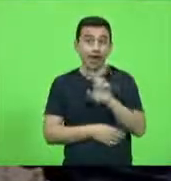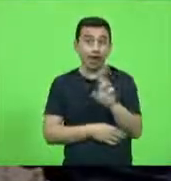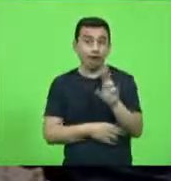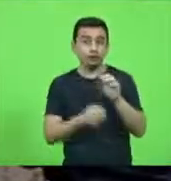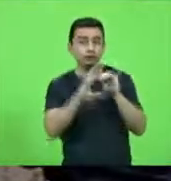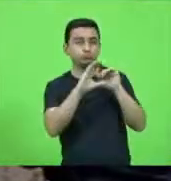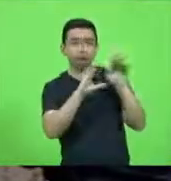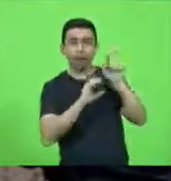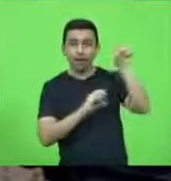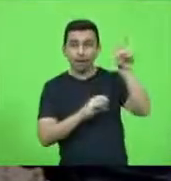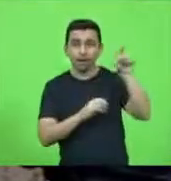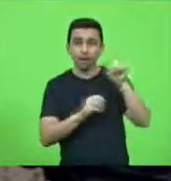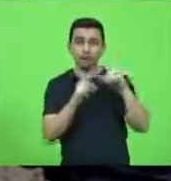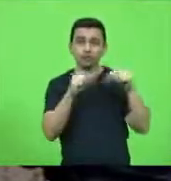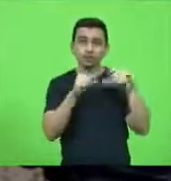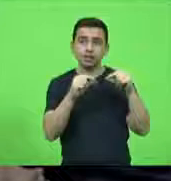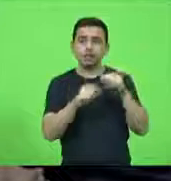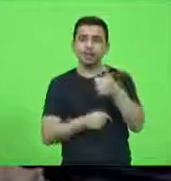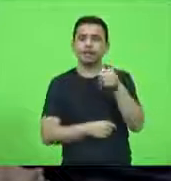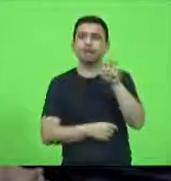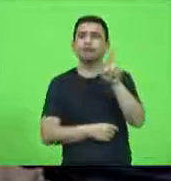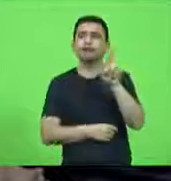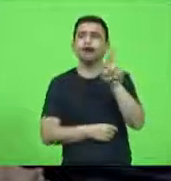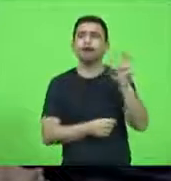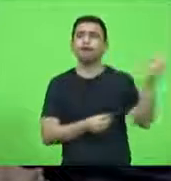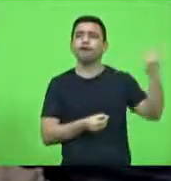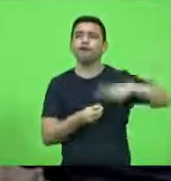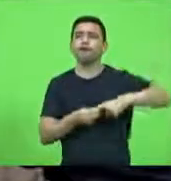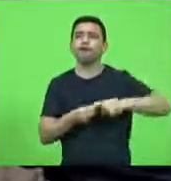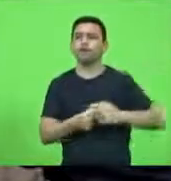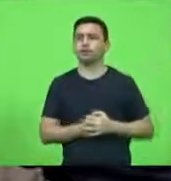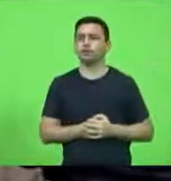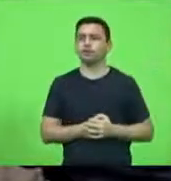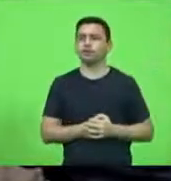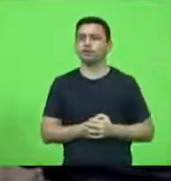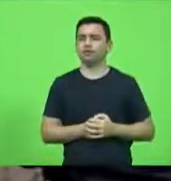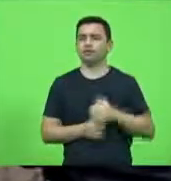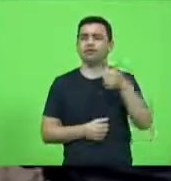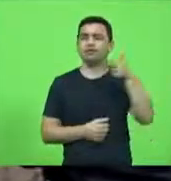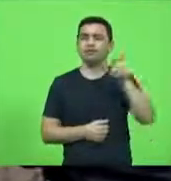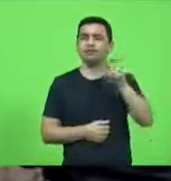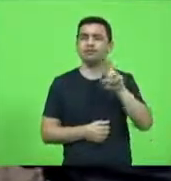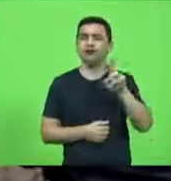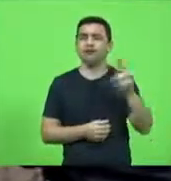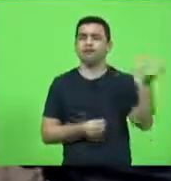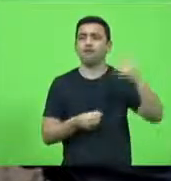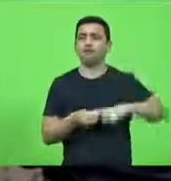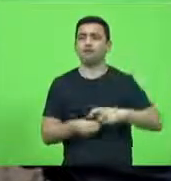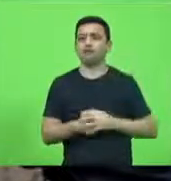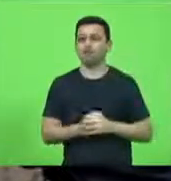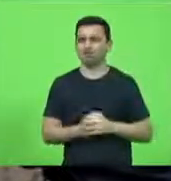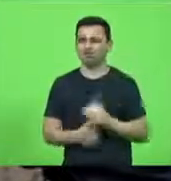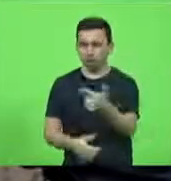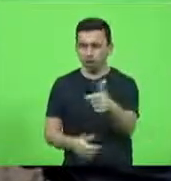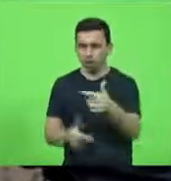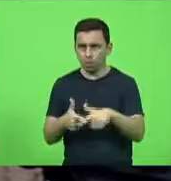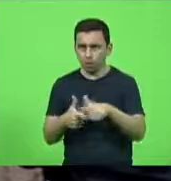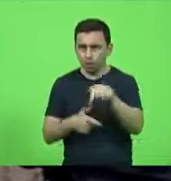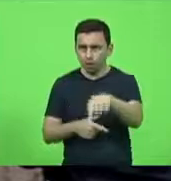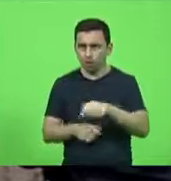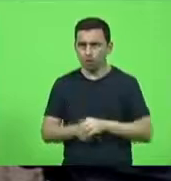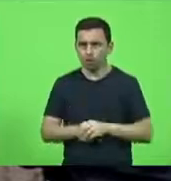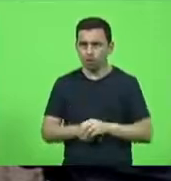apenas 15 nos retornam. 15 nos retornam. Nós não temos problemas aqui, não temos filas no